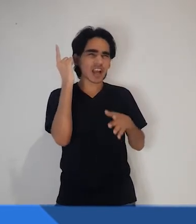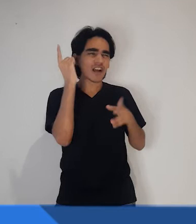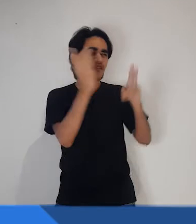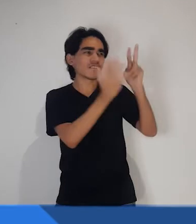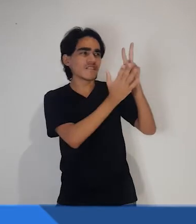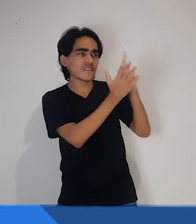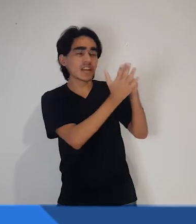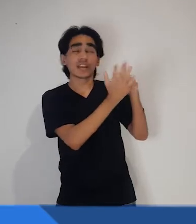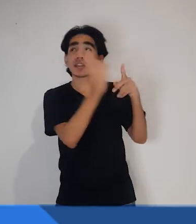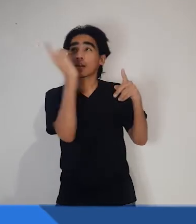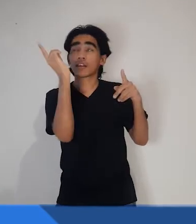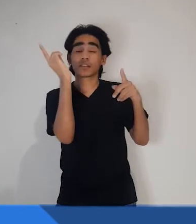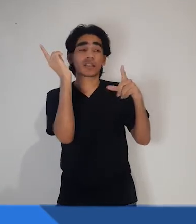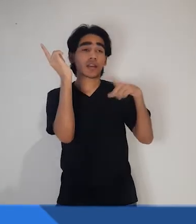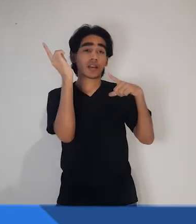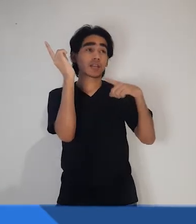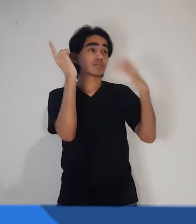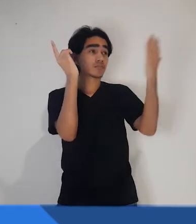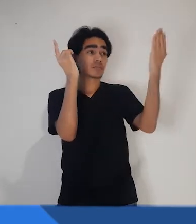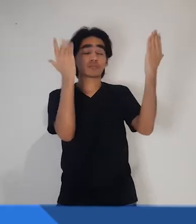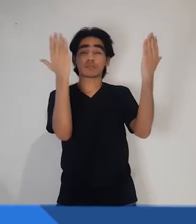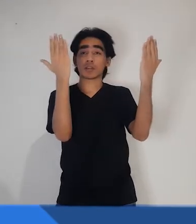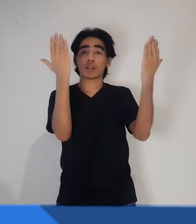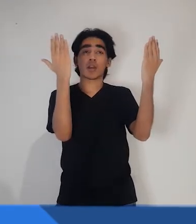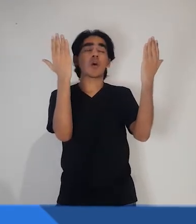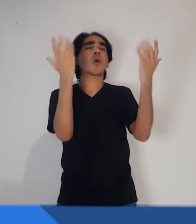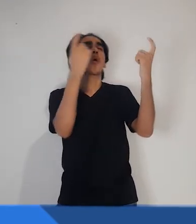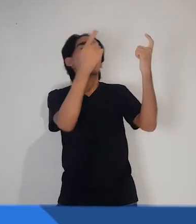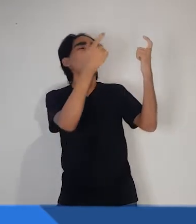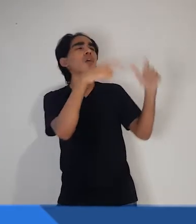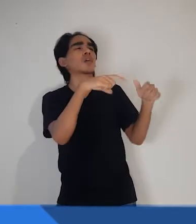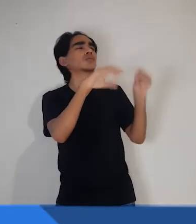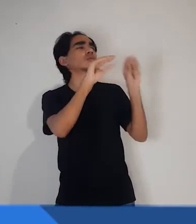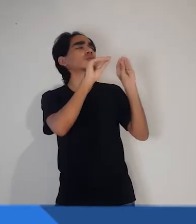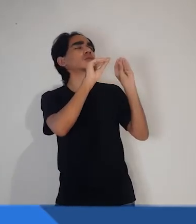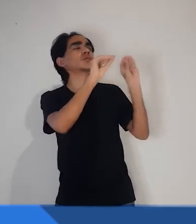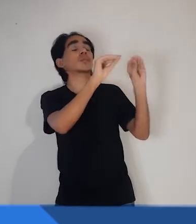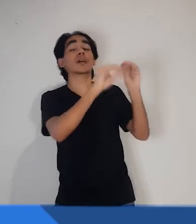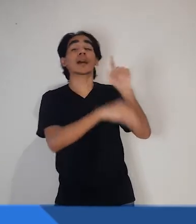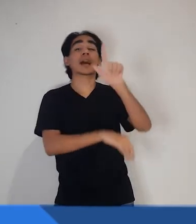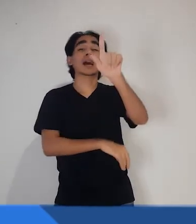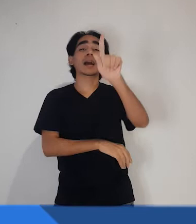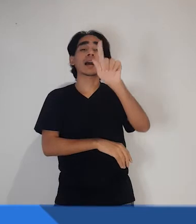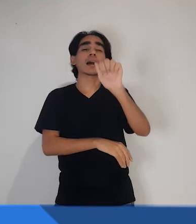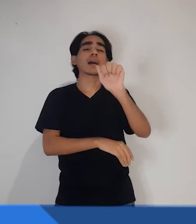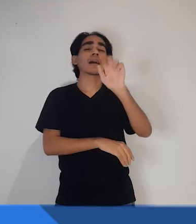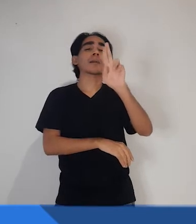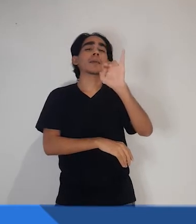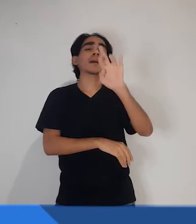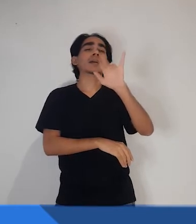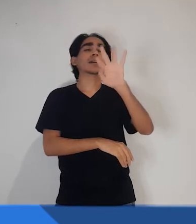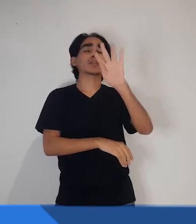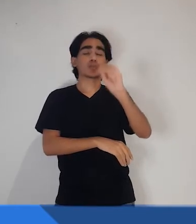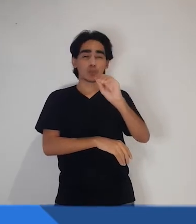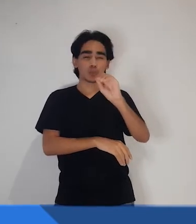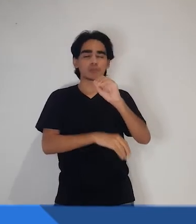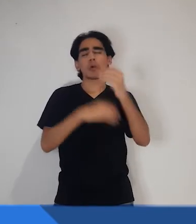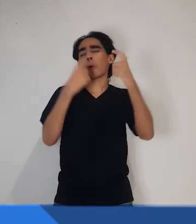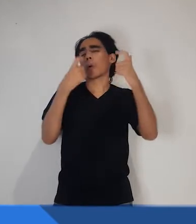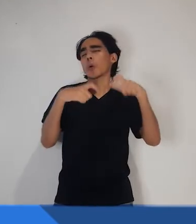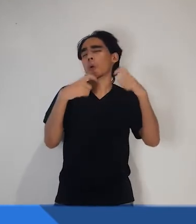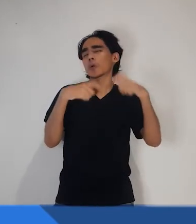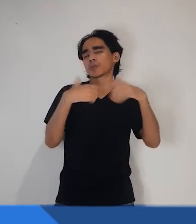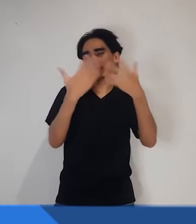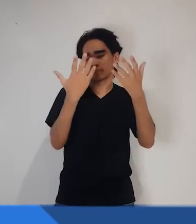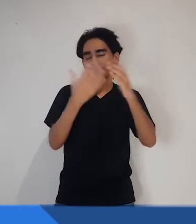Então, aonde eu vou colocar aqui nas configurações o gabarito? Vou mostrar para vocês agora. Já que